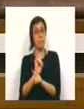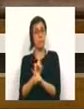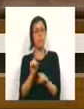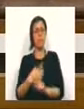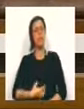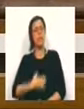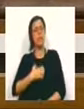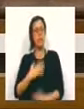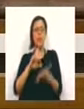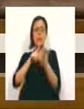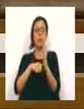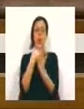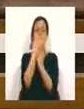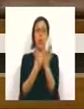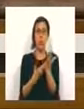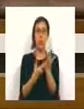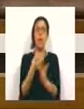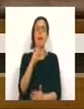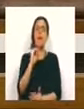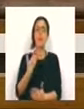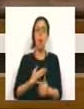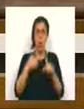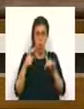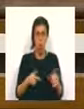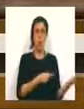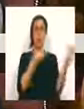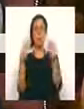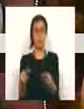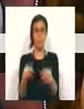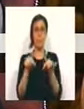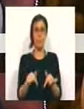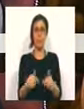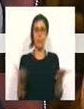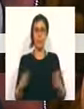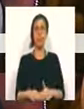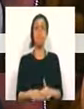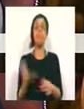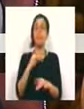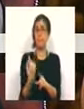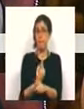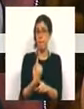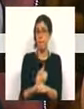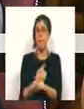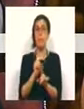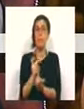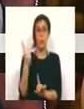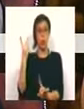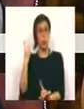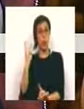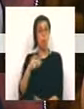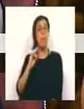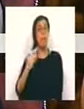o sentido dos projetos de resolução que o PSD hoje aqui apresenta. Ademais, desde há 2 anos